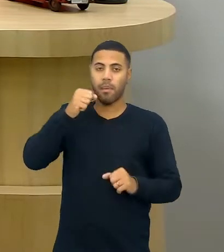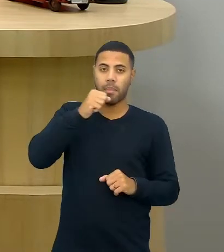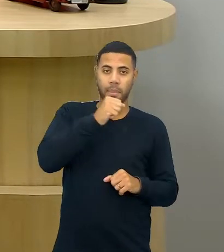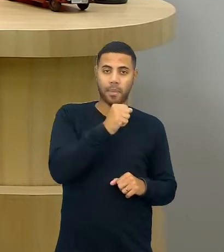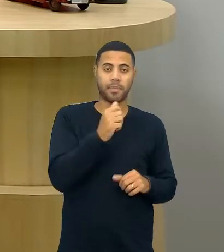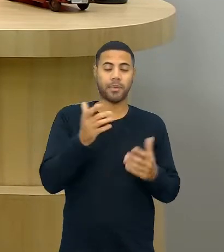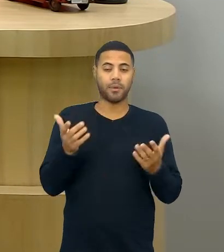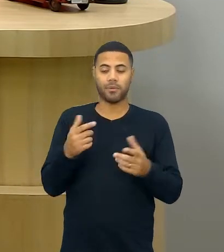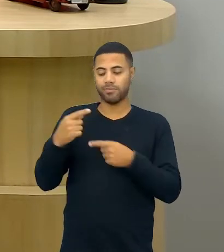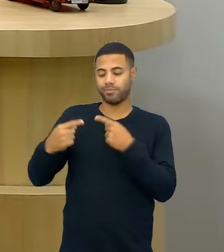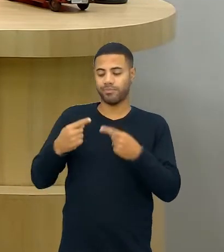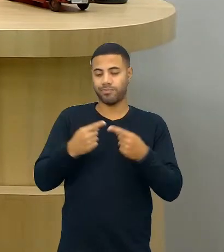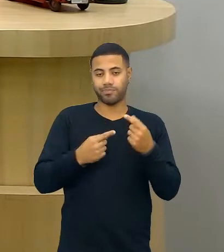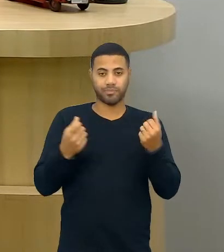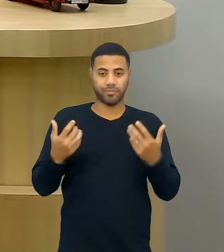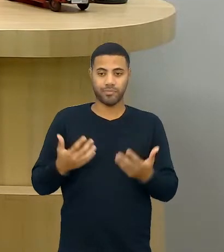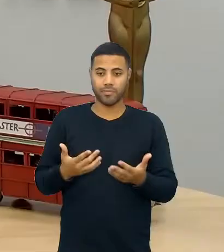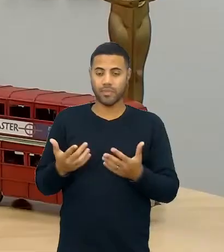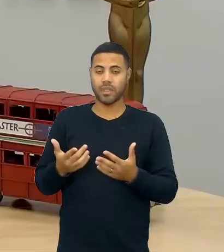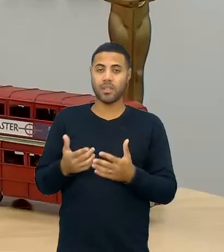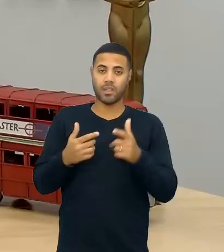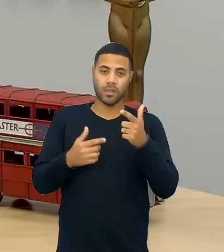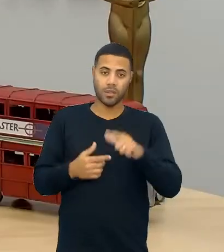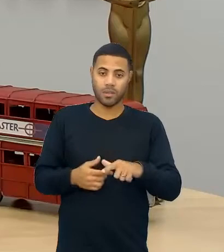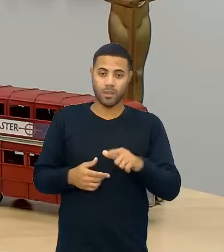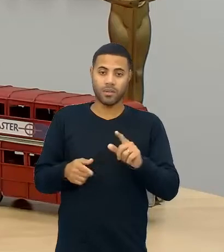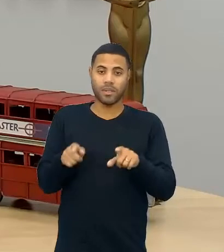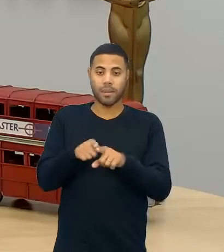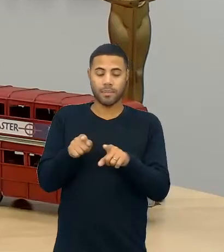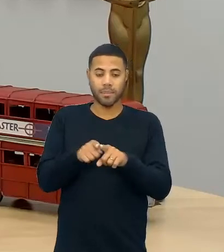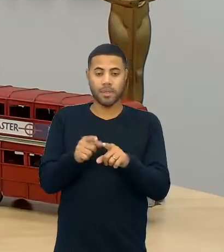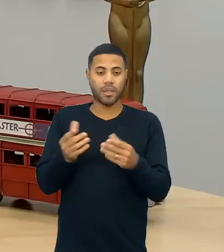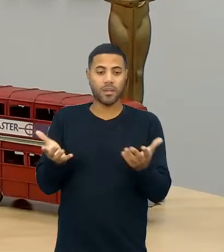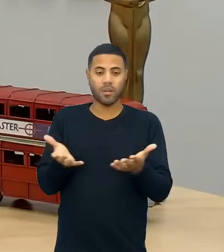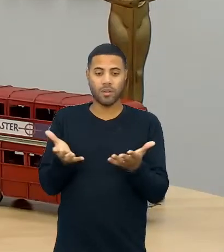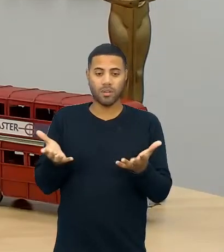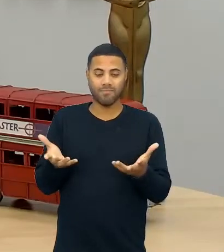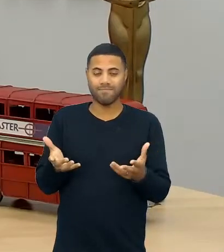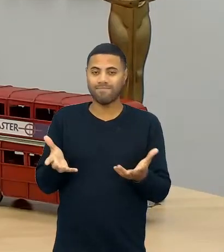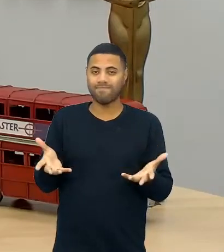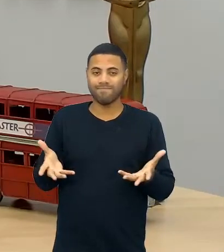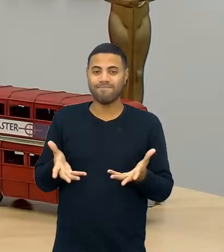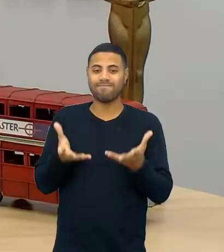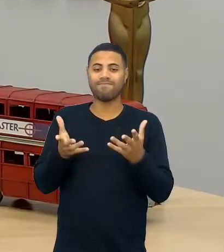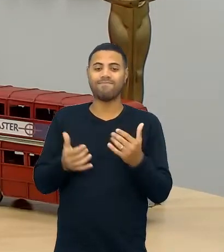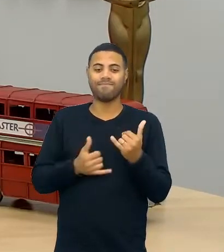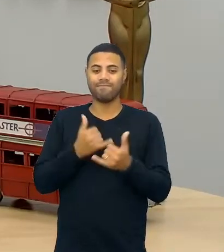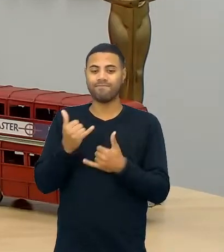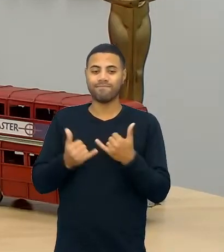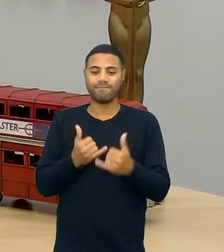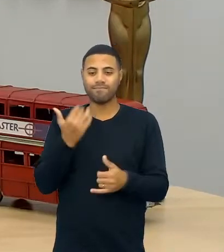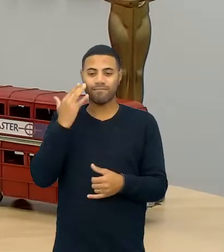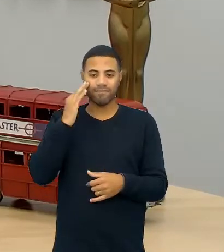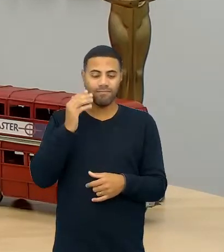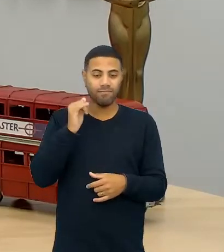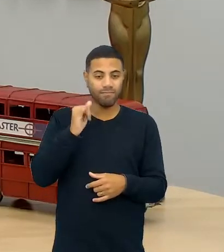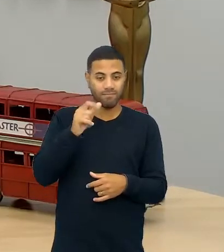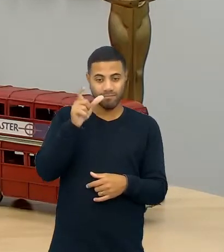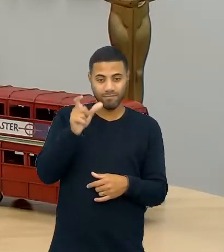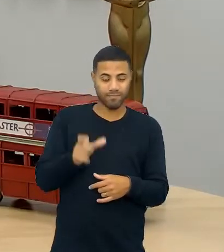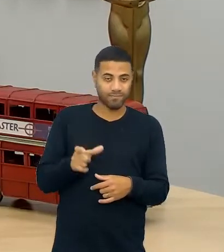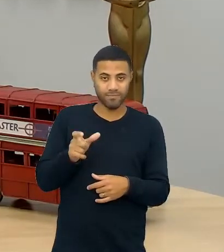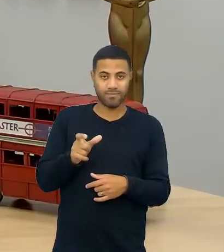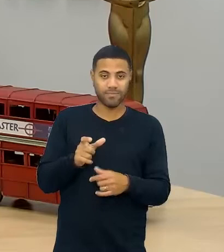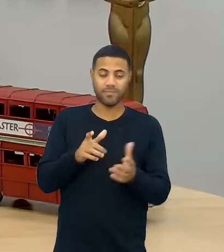E é isso que nós vamos voltar a falar aqui, mas com a intencionalidade dessa brincadeira. E se você fosse um, e aí